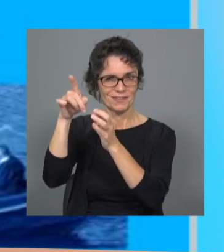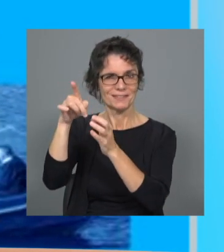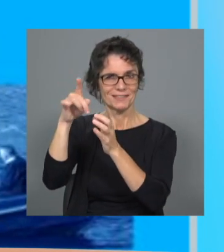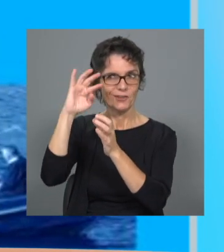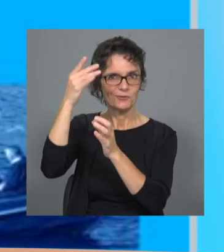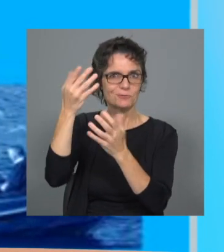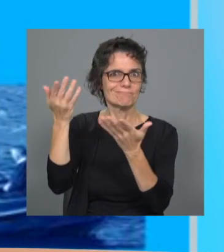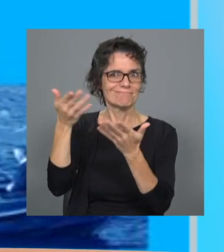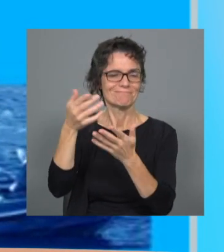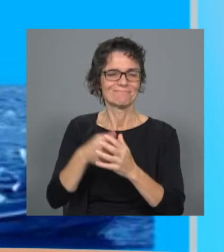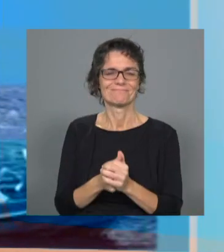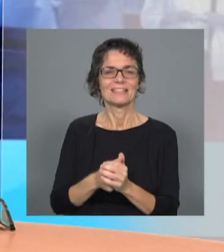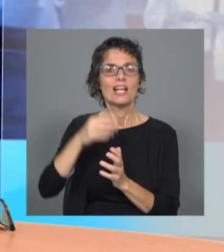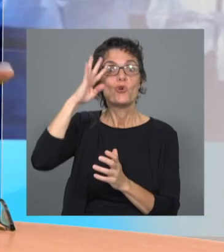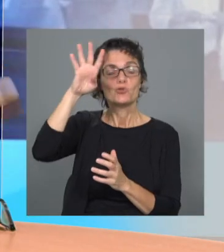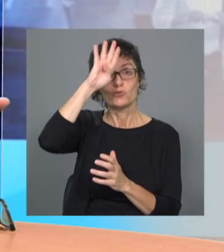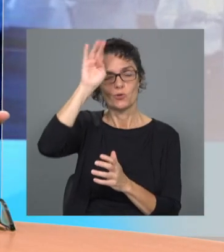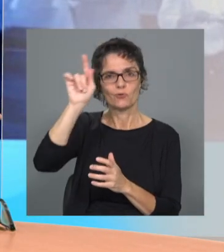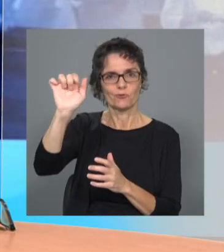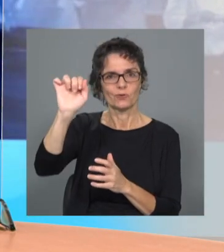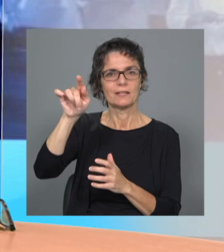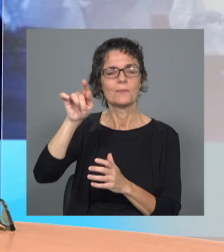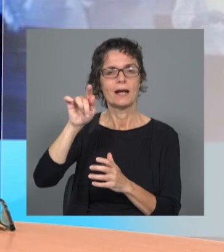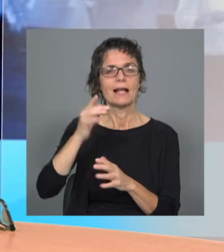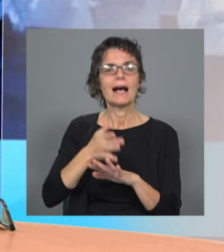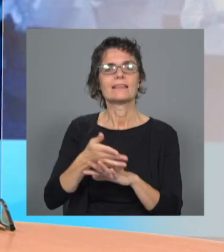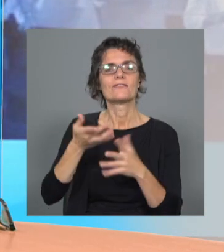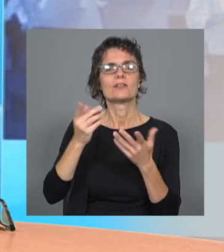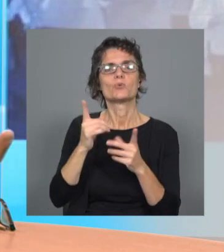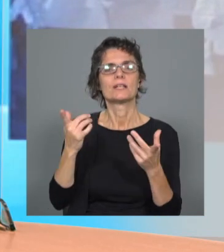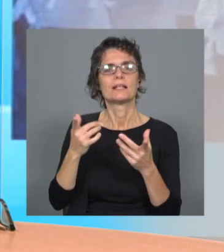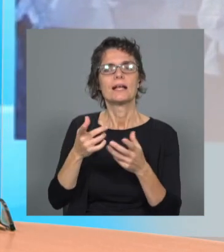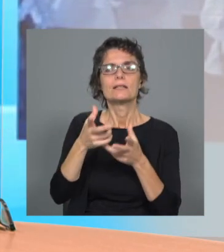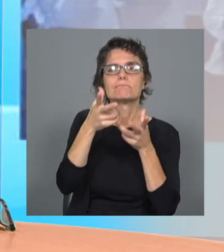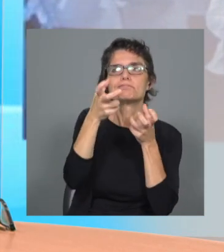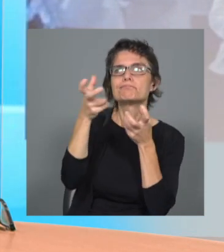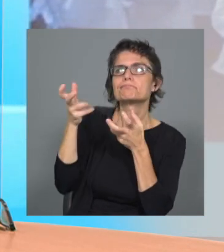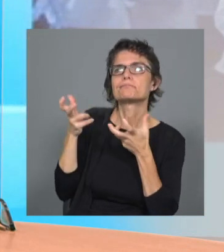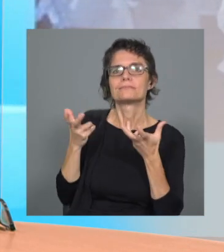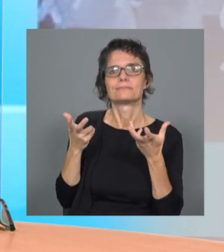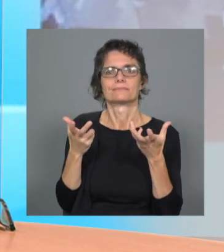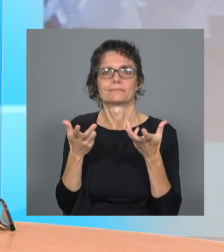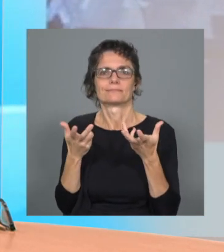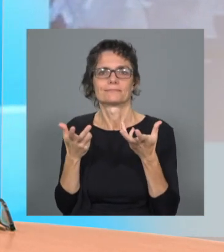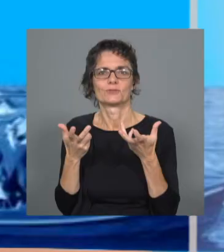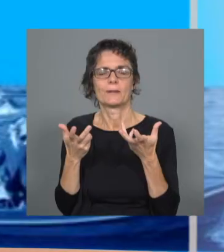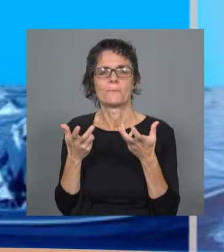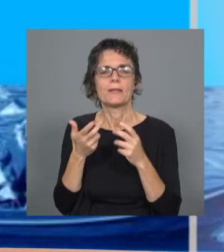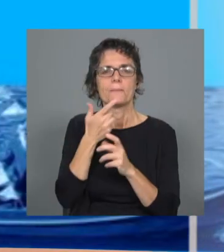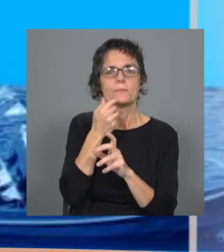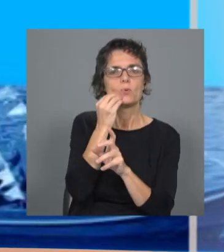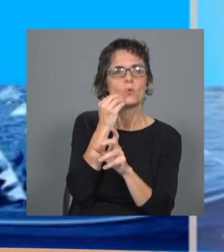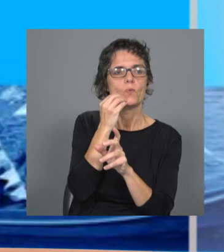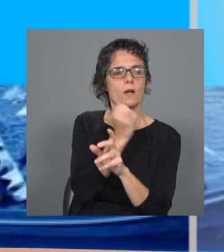reportagem. Sim. E esse sonho parte sobretudo dessa auscultação, do perceber parte da ideia, a forma como a Igreja é olhada